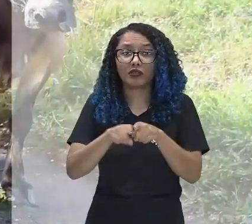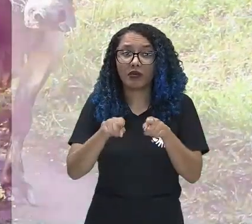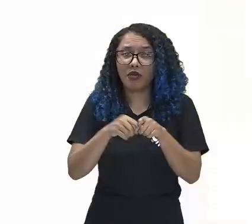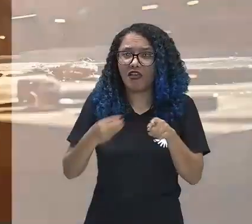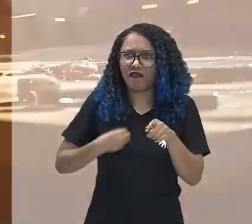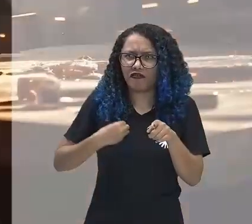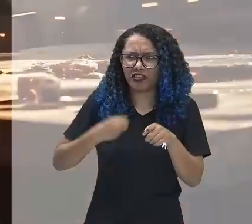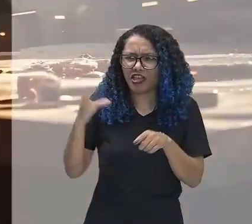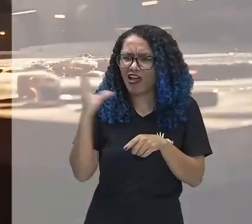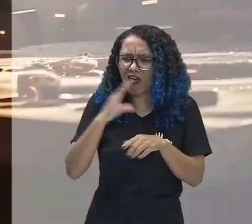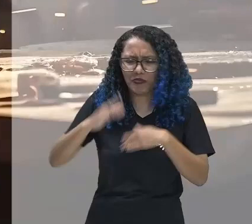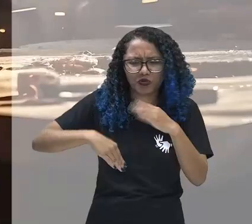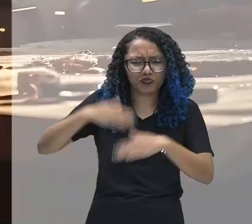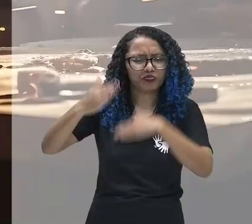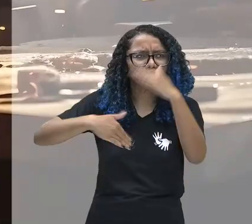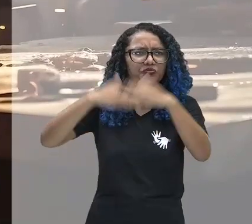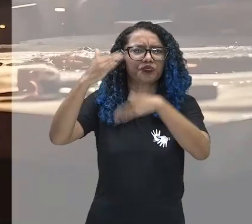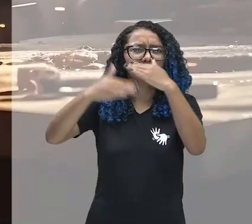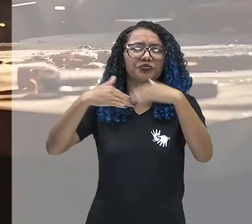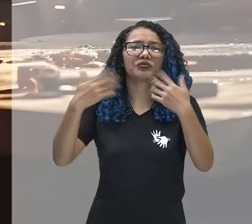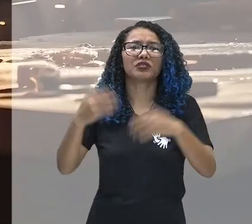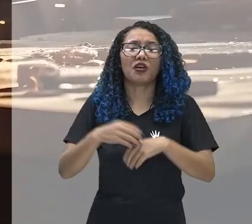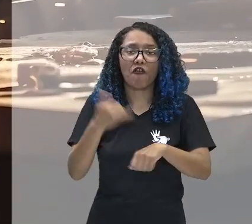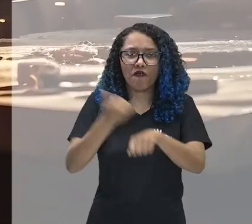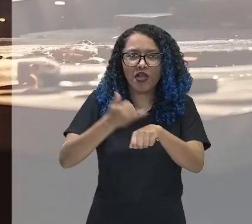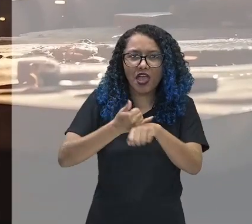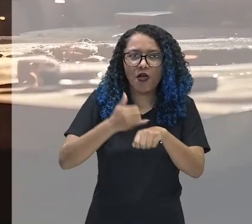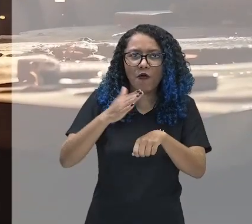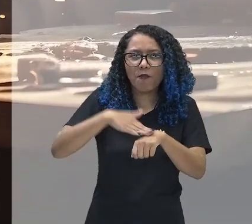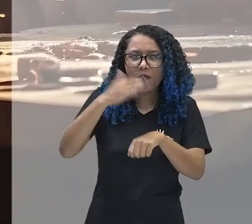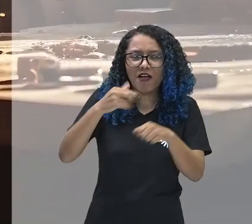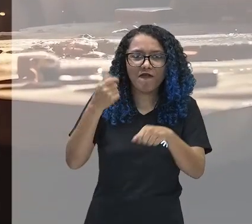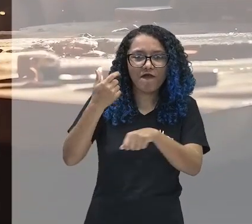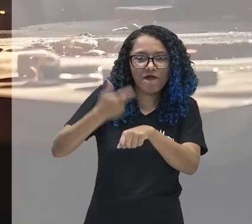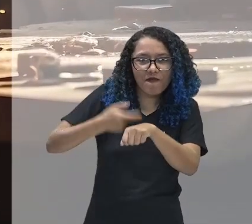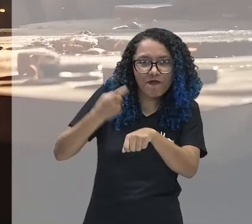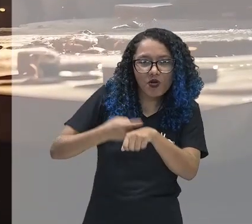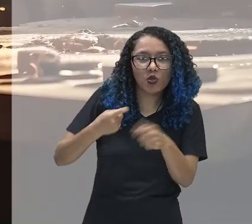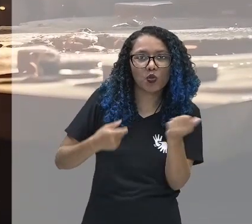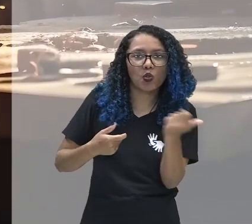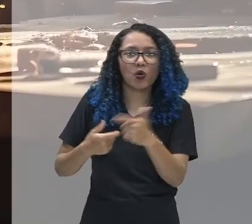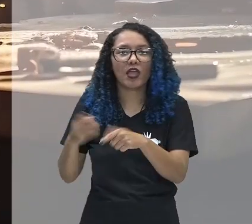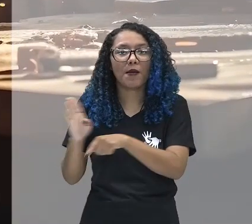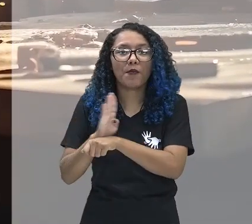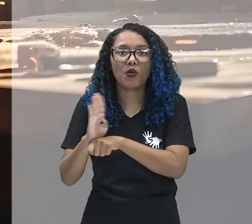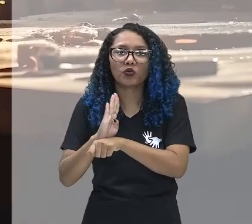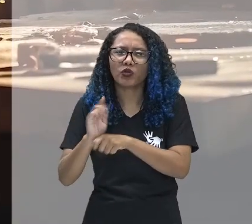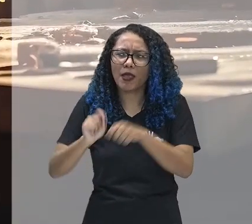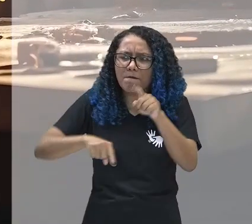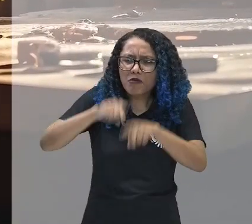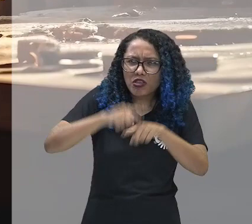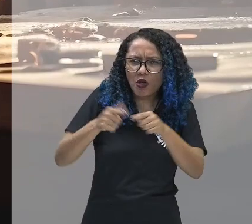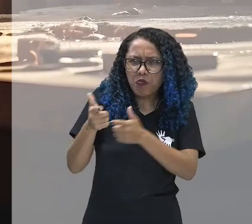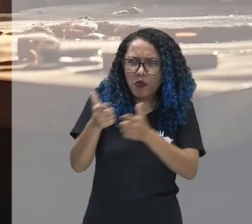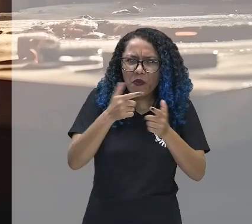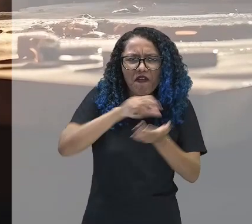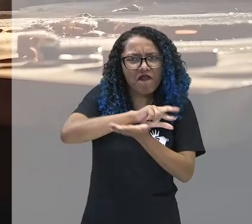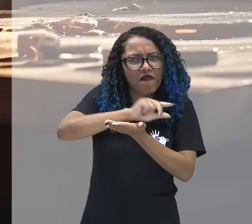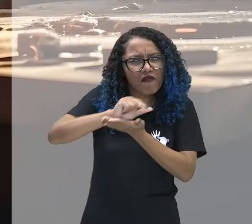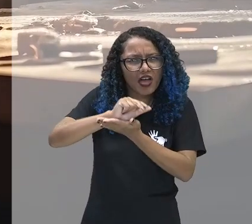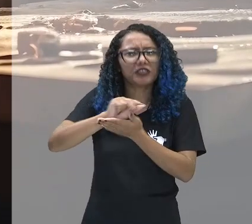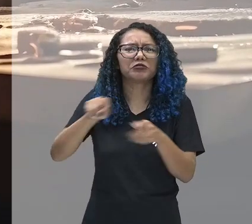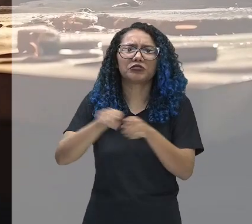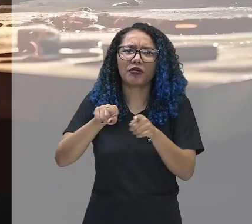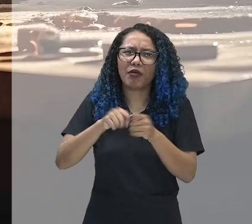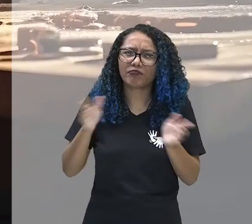vida. O ferro, mais resistente que o bronze, moldou ferramentas e armas, impulsionando a agricultura,